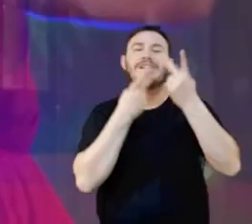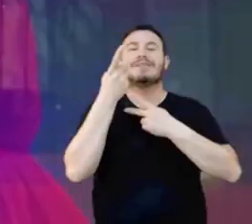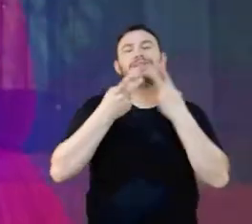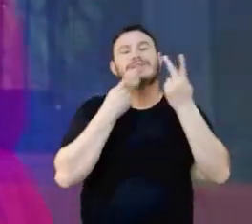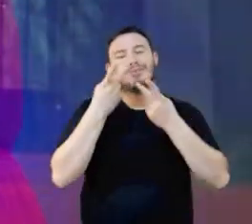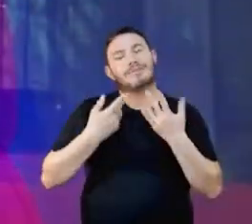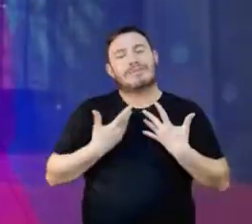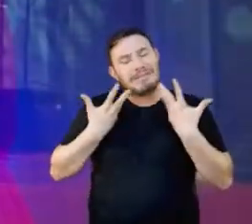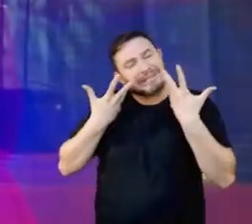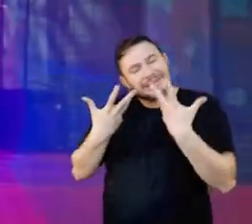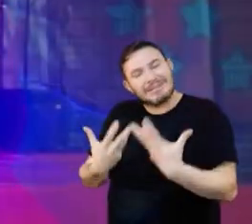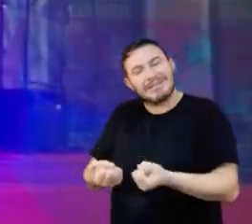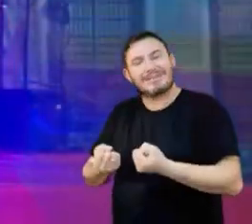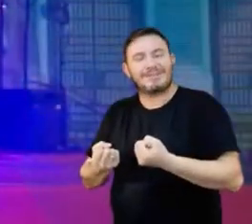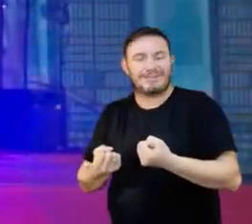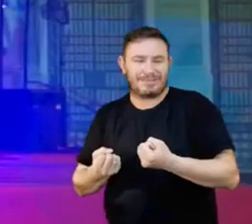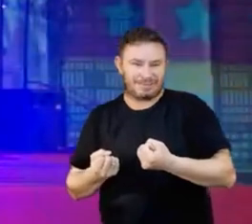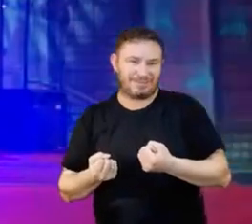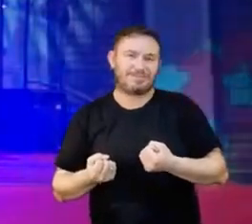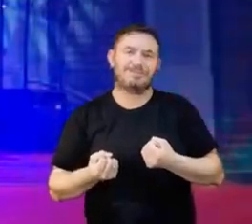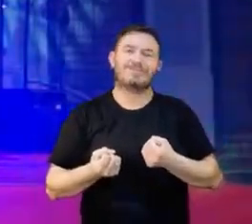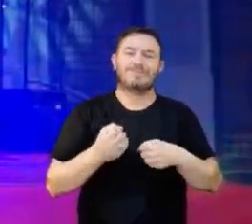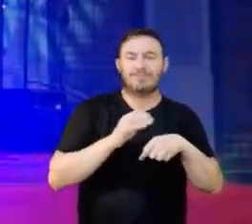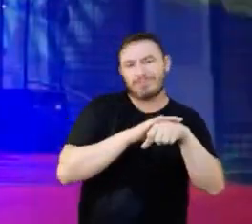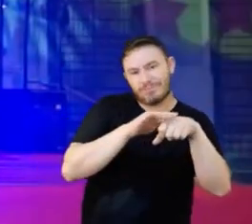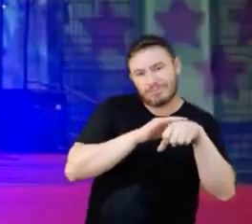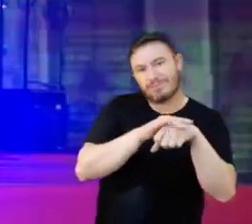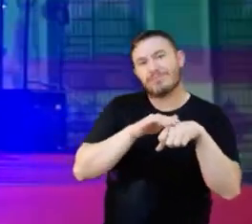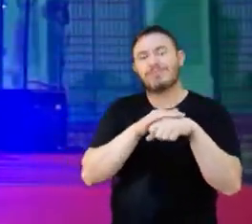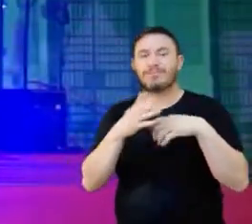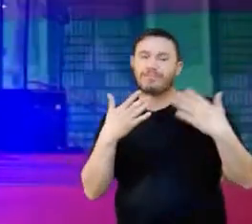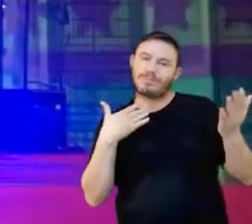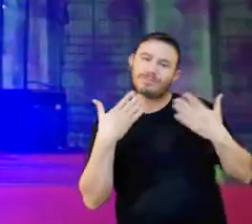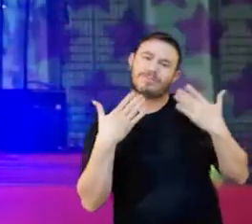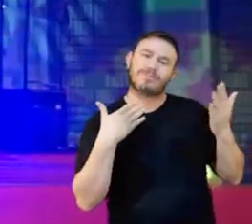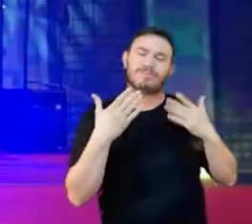à paixão, morando na filosofia.